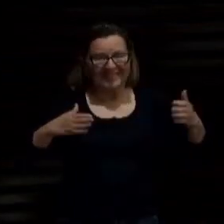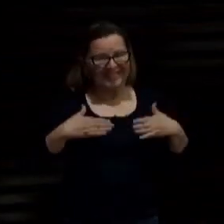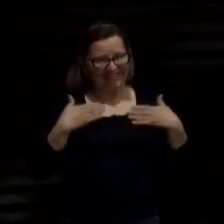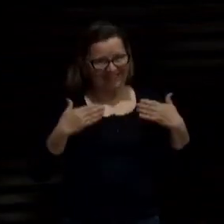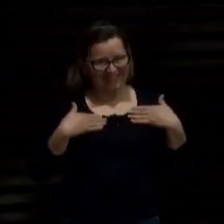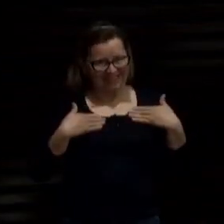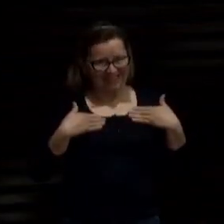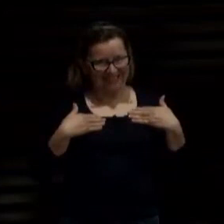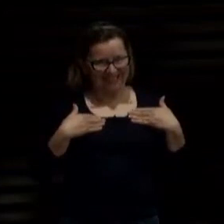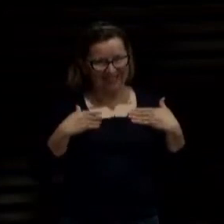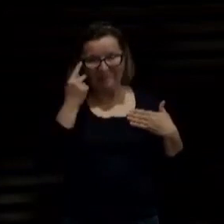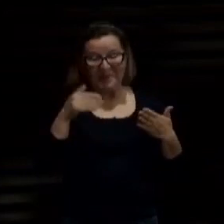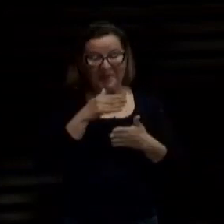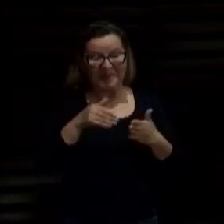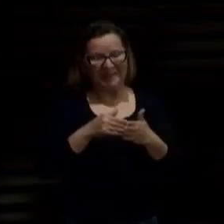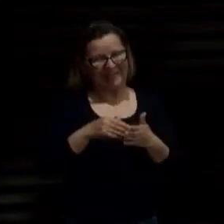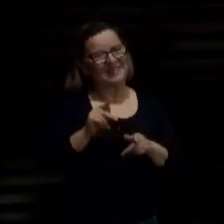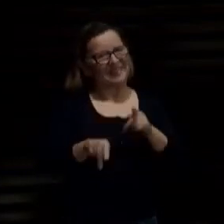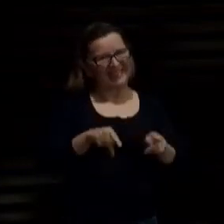que o será para todo o povo.